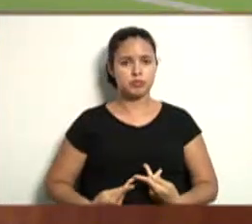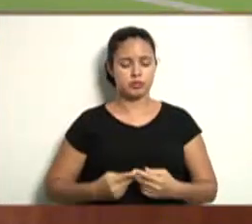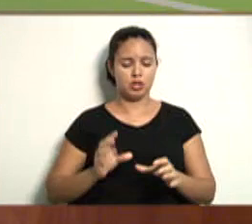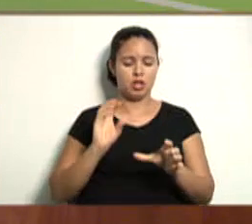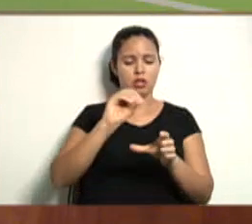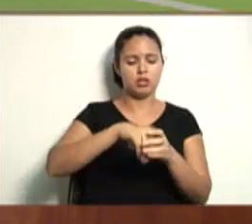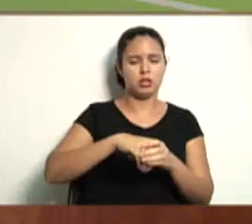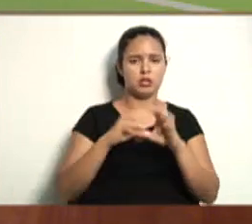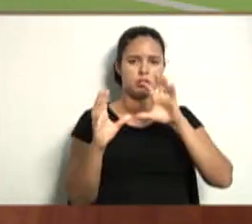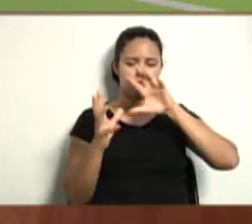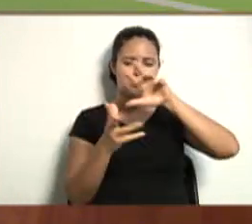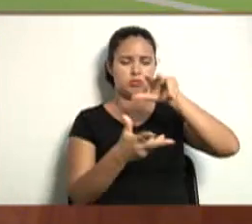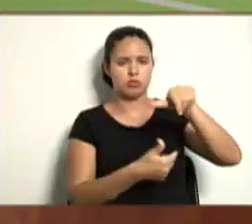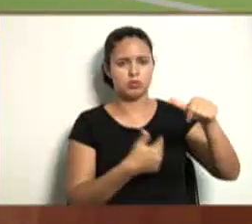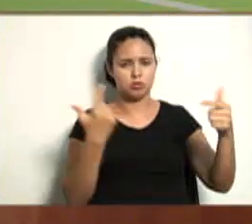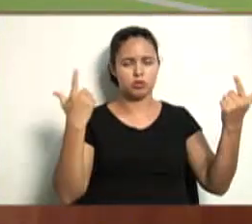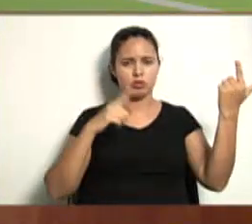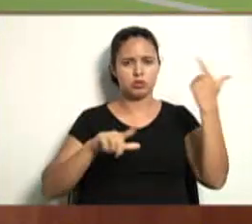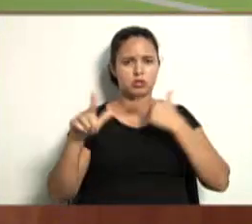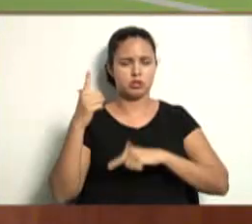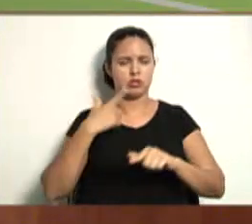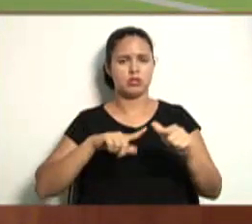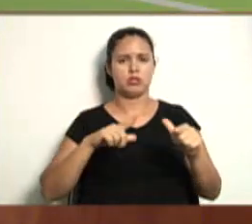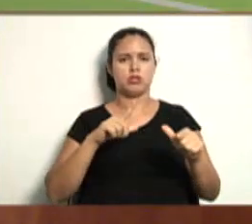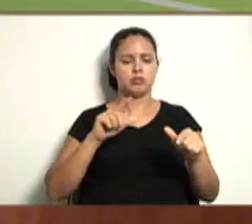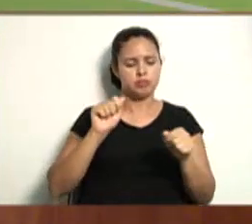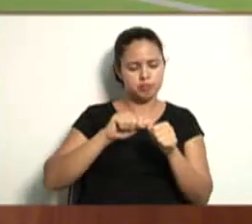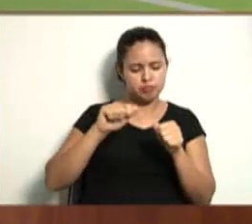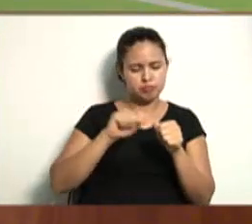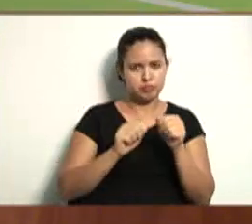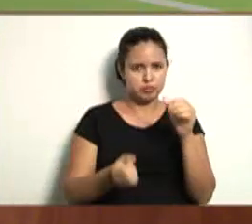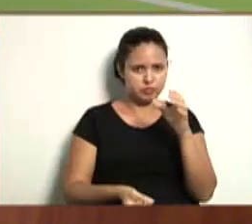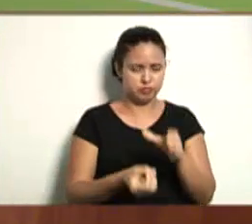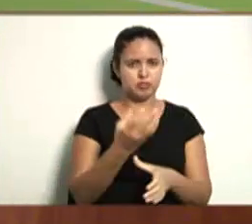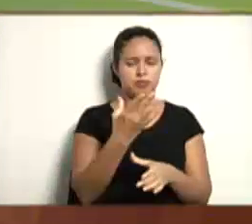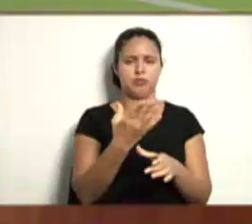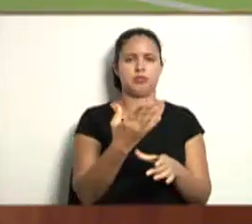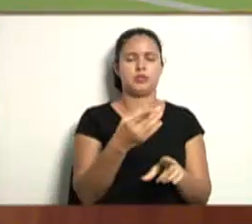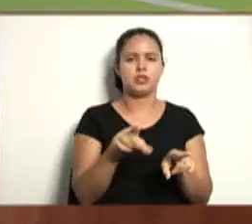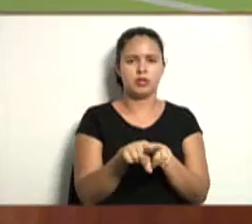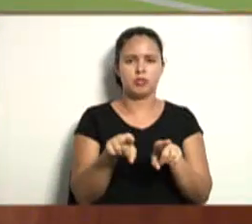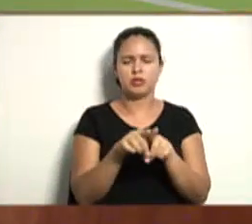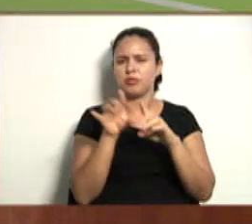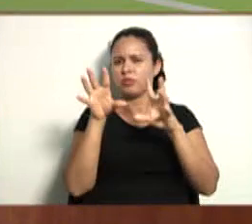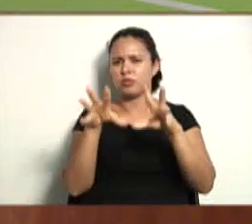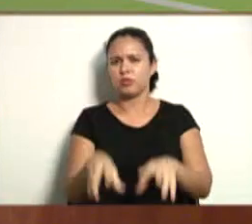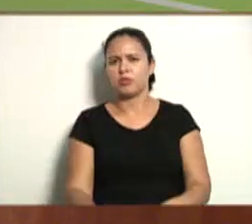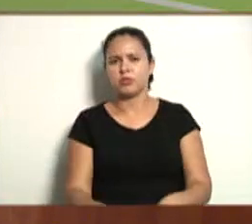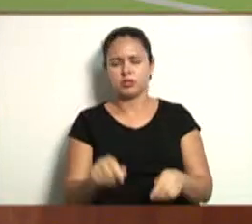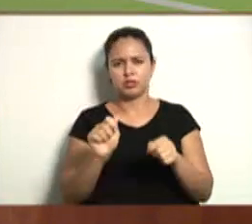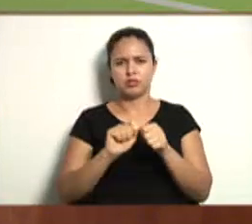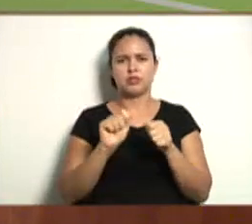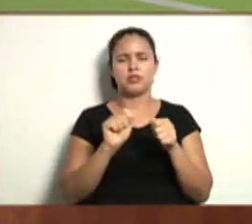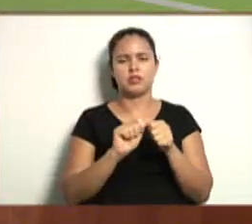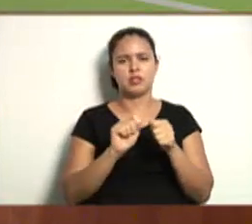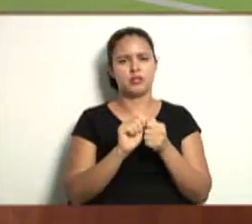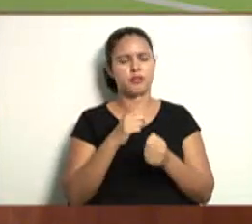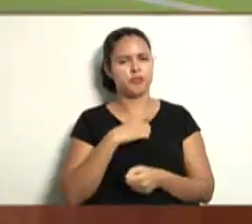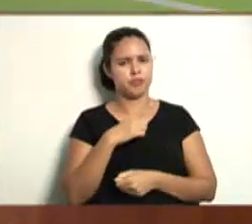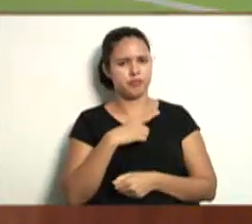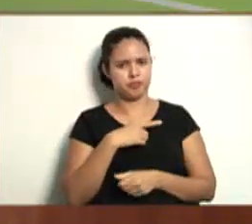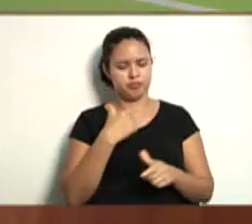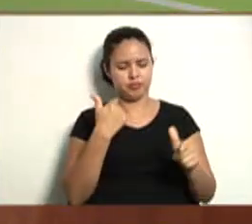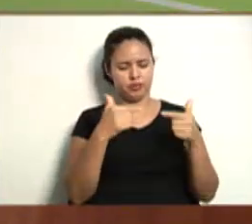o que necessita, construir a si mesmo, ou seja, em tudo que fazemos,